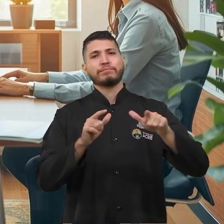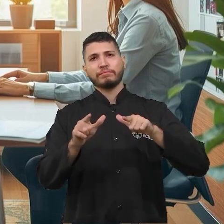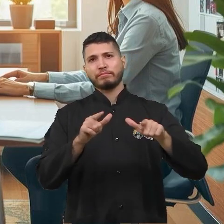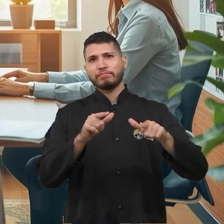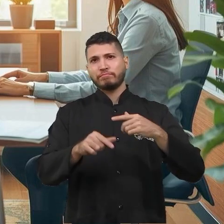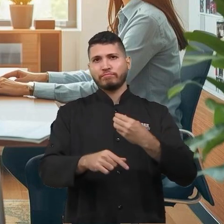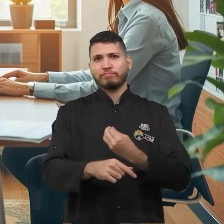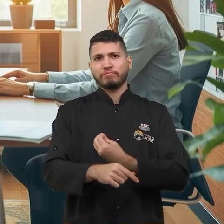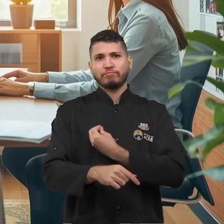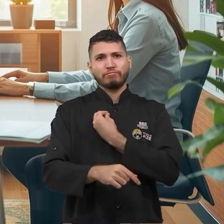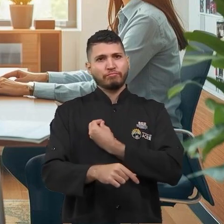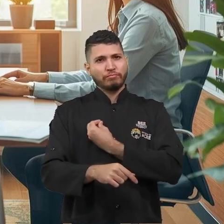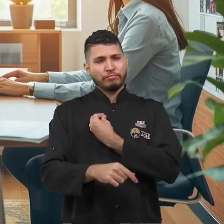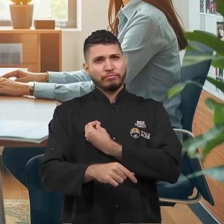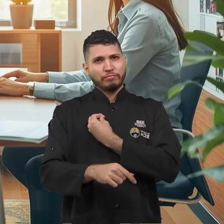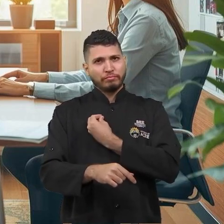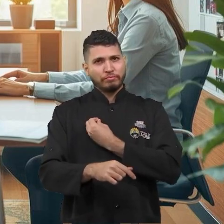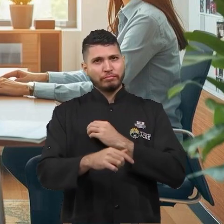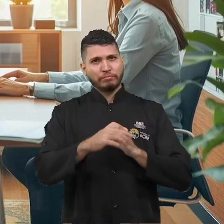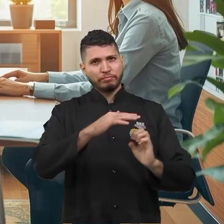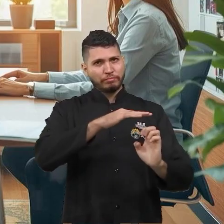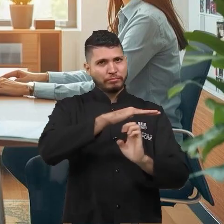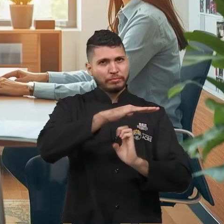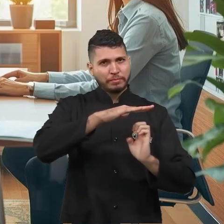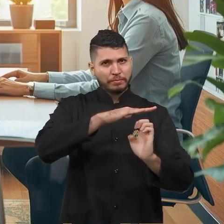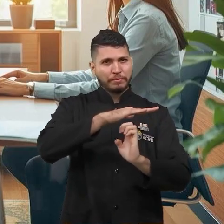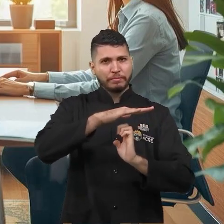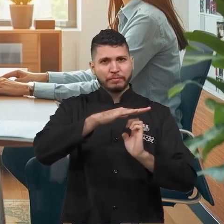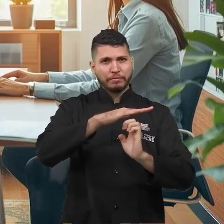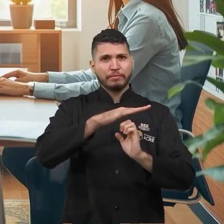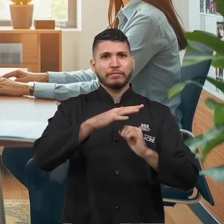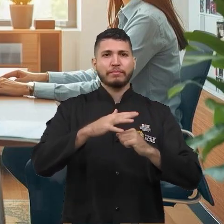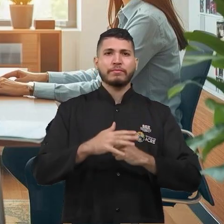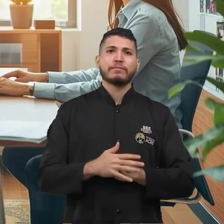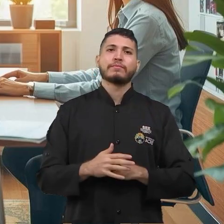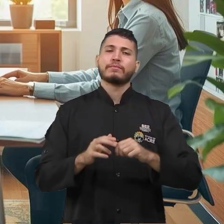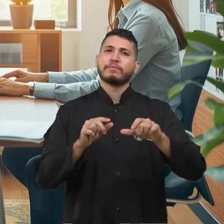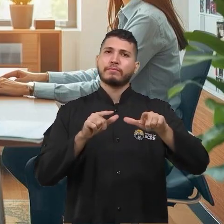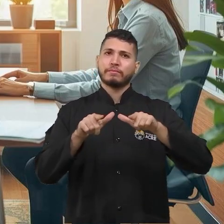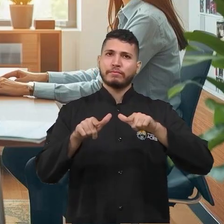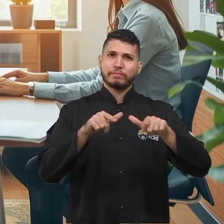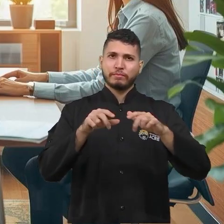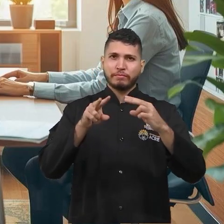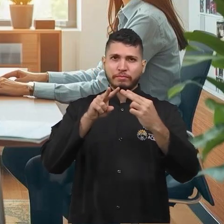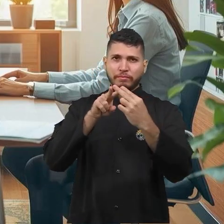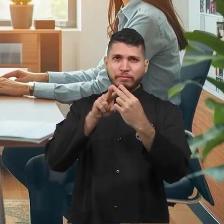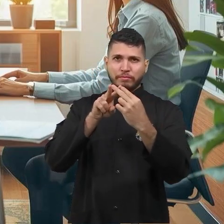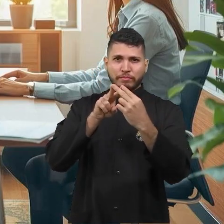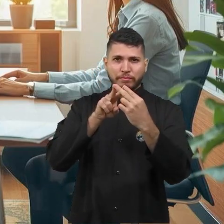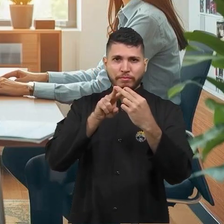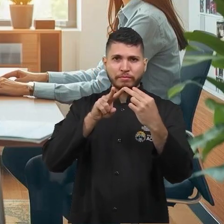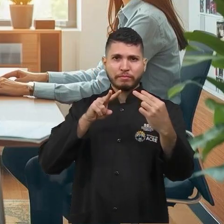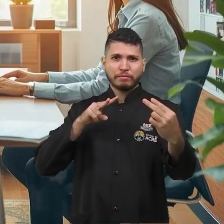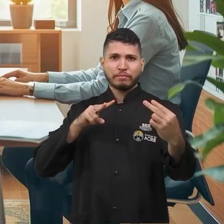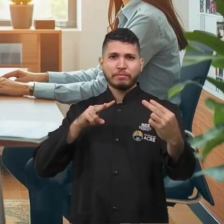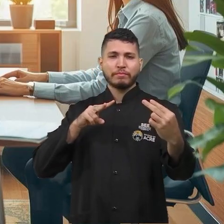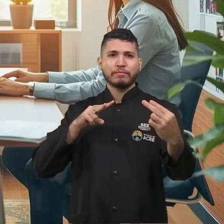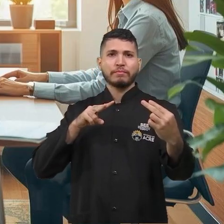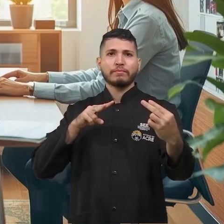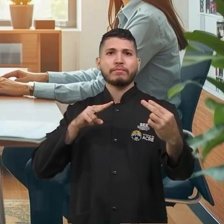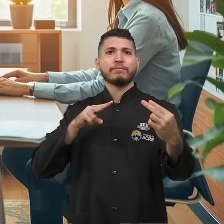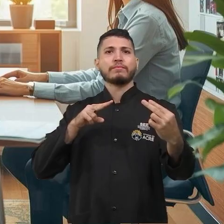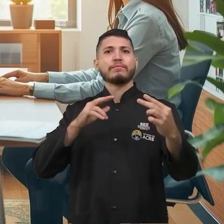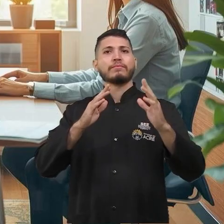trabalho presencial, ou seja, na empresa, e trabalho remoto, que você pode fazer de casa ou